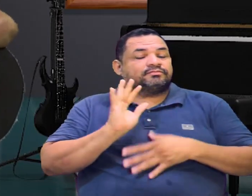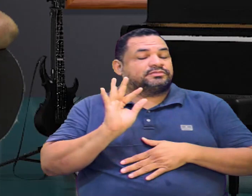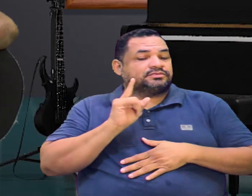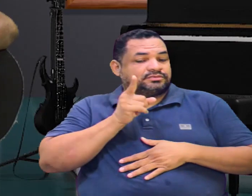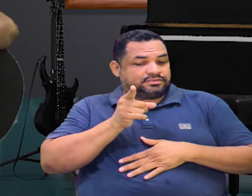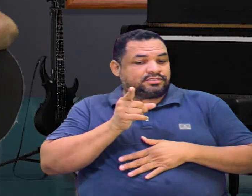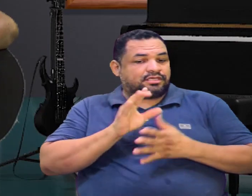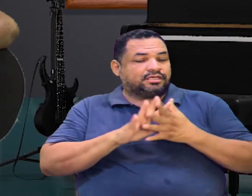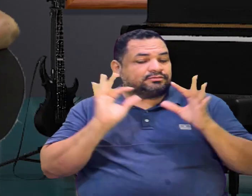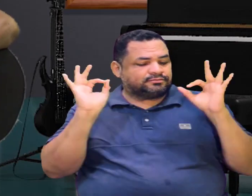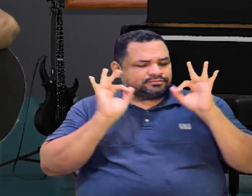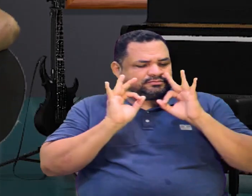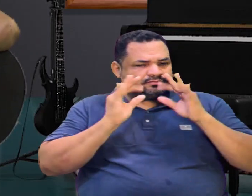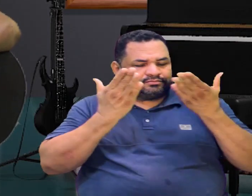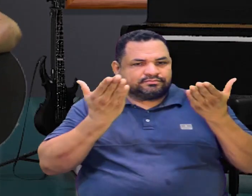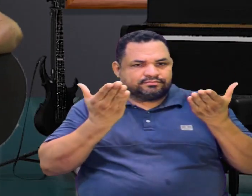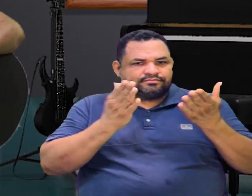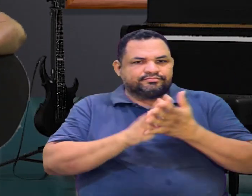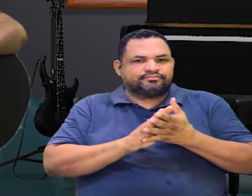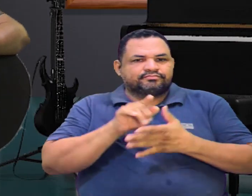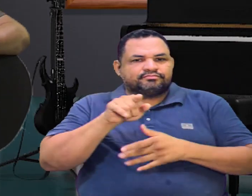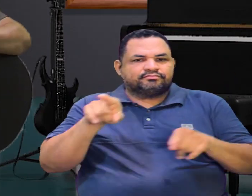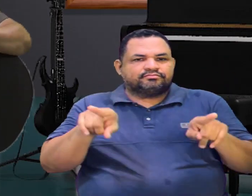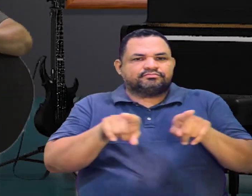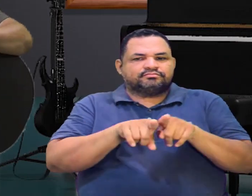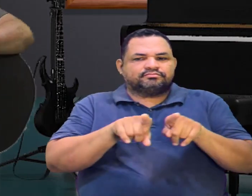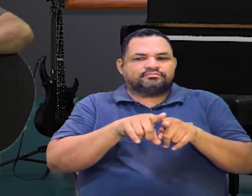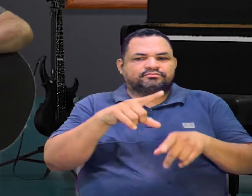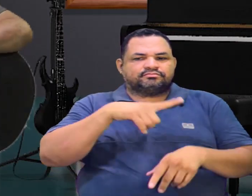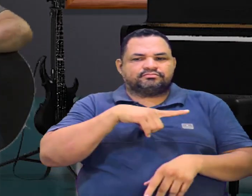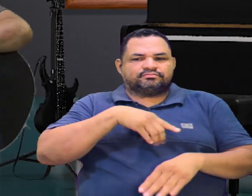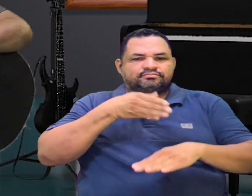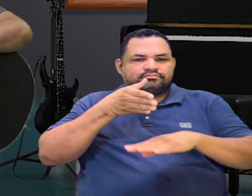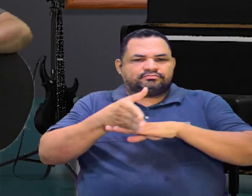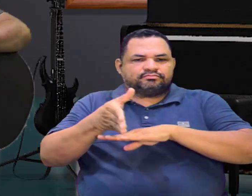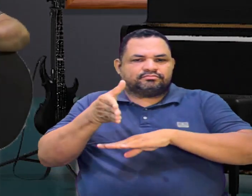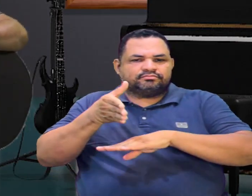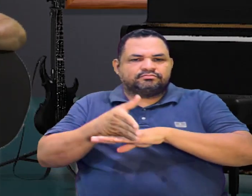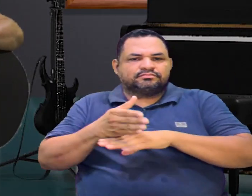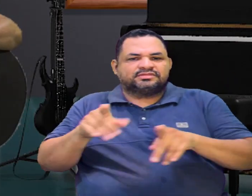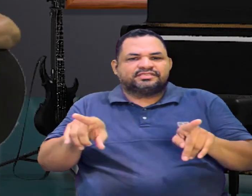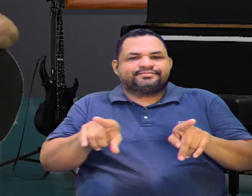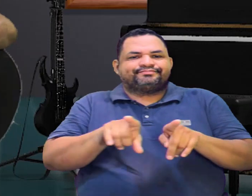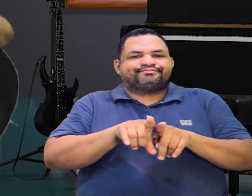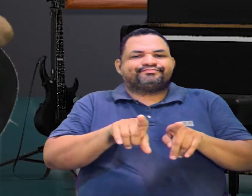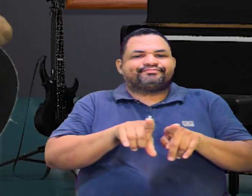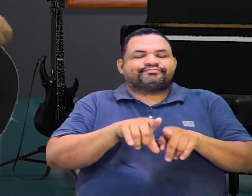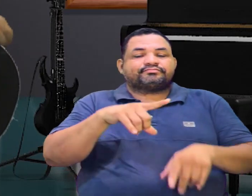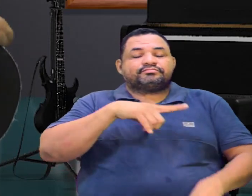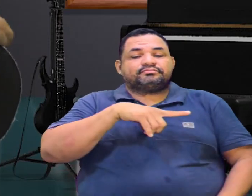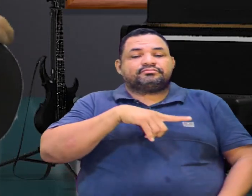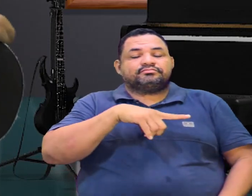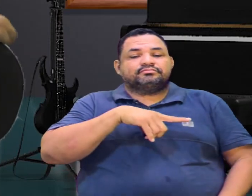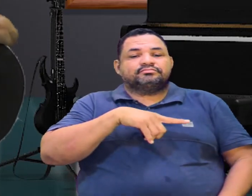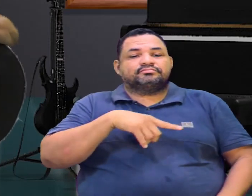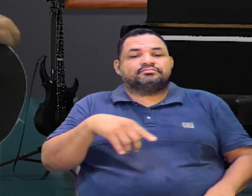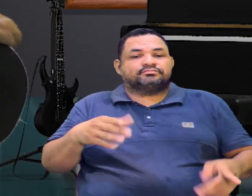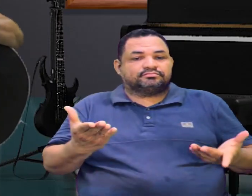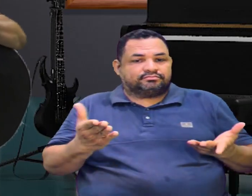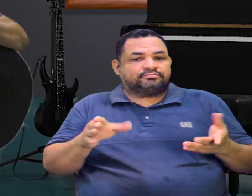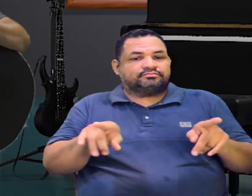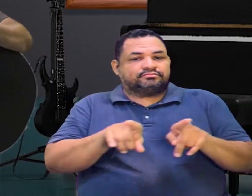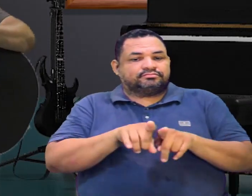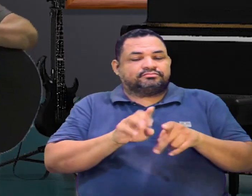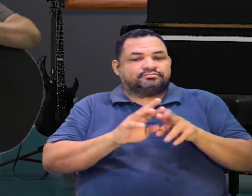genial. Você também tem a sua participação. Você também tem a sua parte, você também